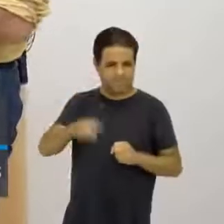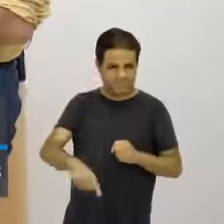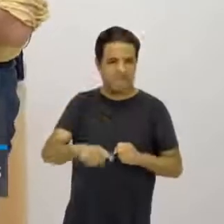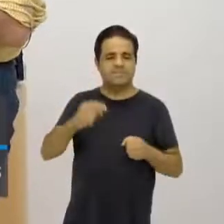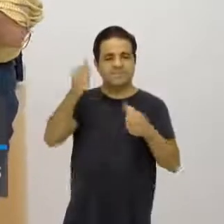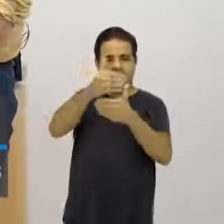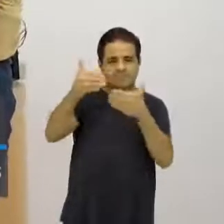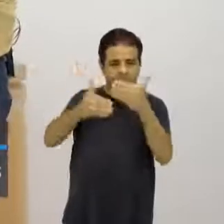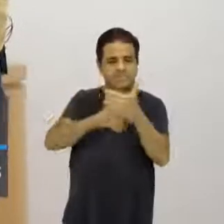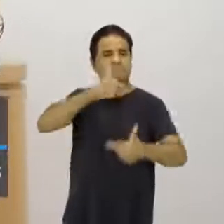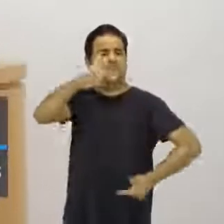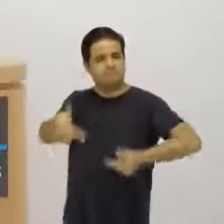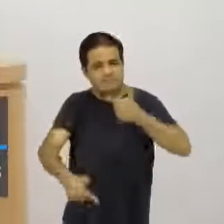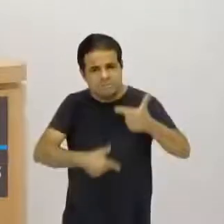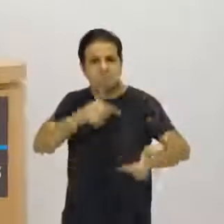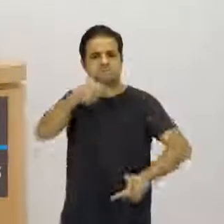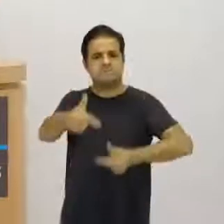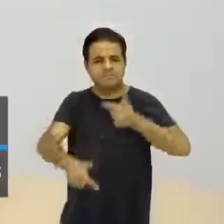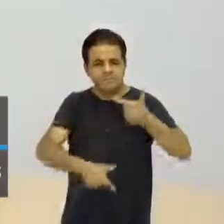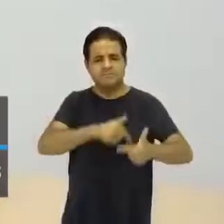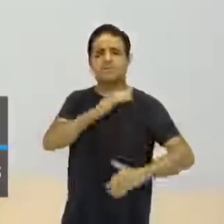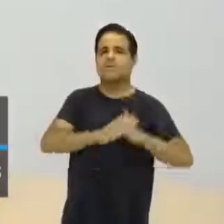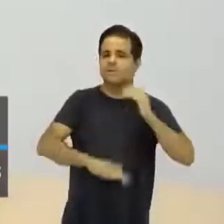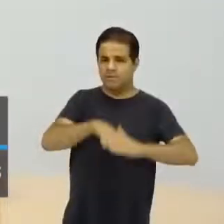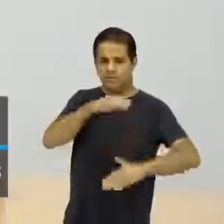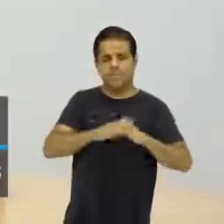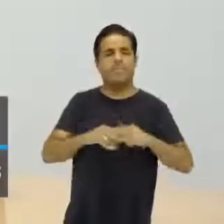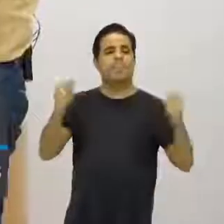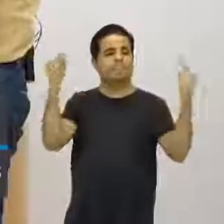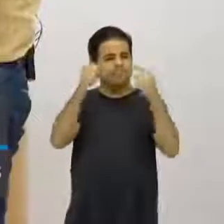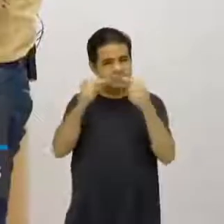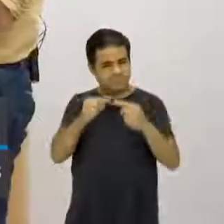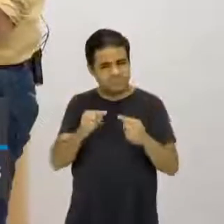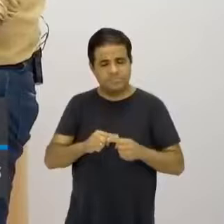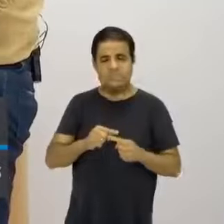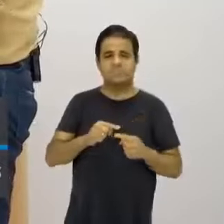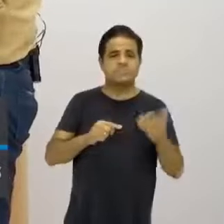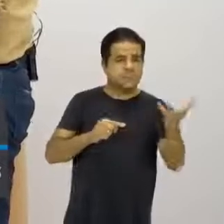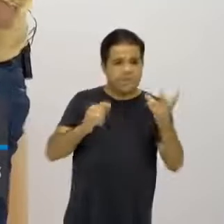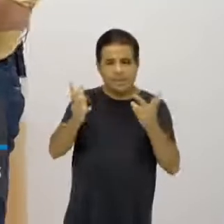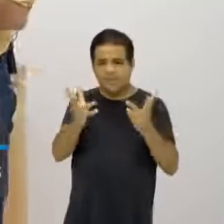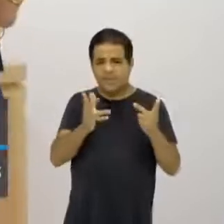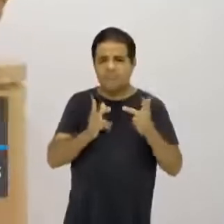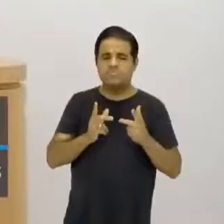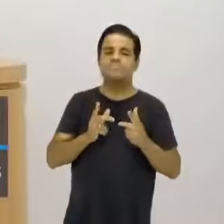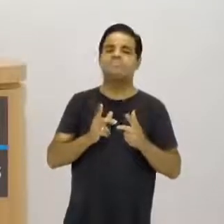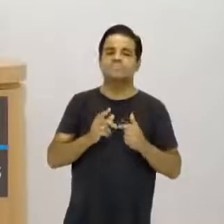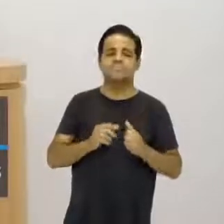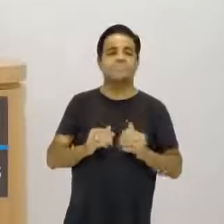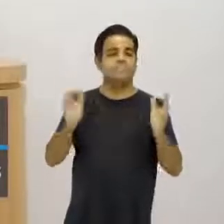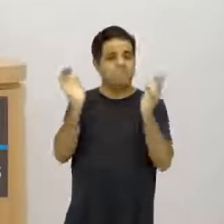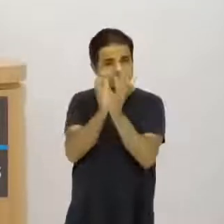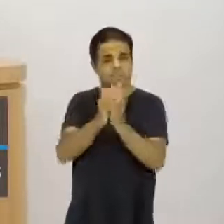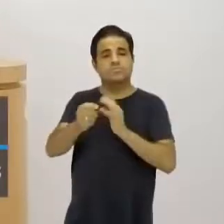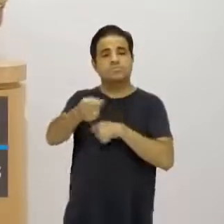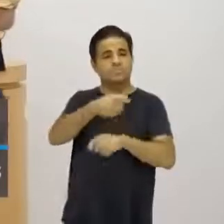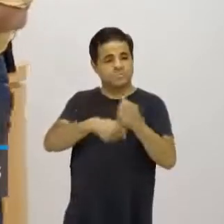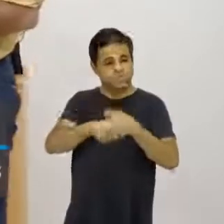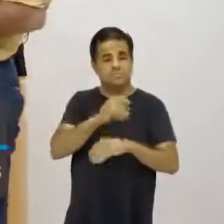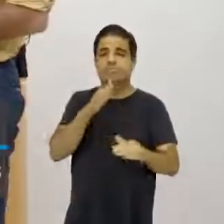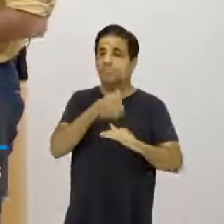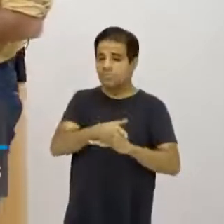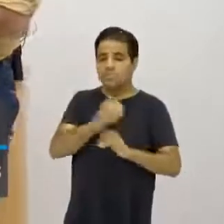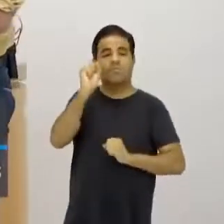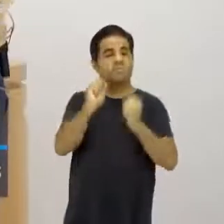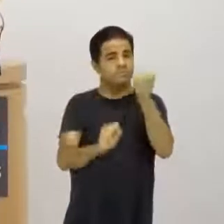slide, o trabalho tem a ver com riqueza, a riqueza tem a ver com trabalho, um atrai o outro. E ali o polo econômico passa a ser